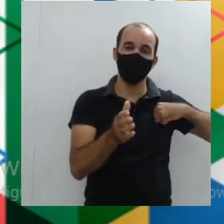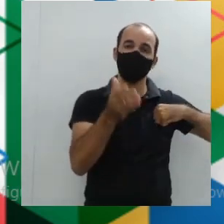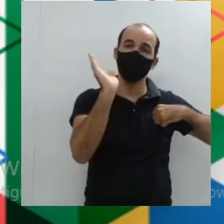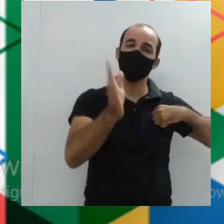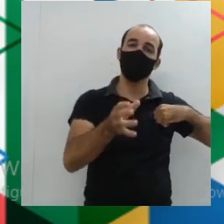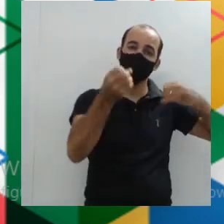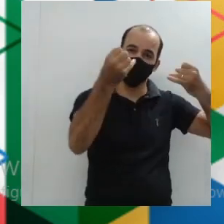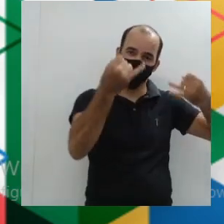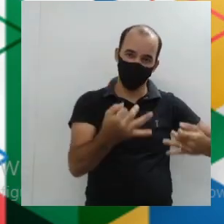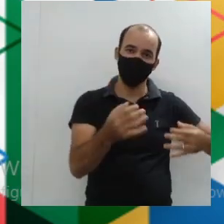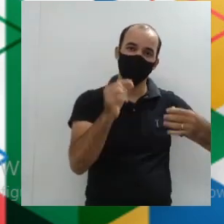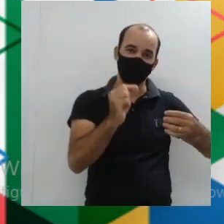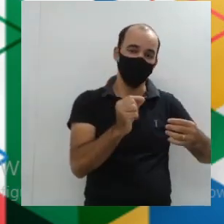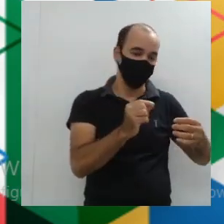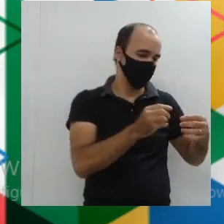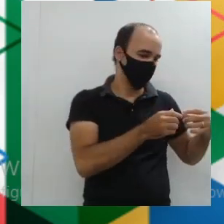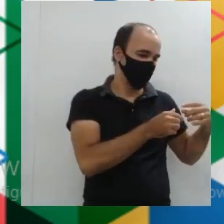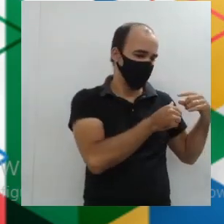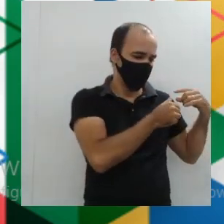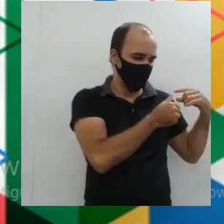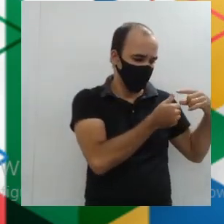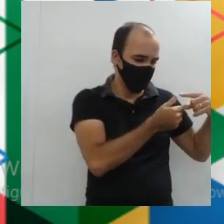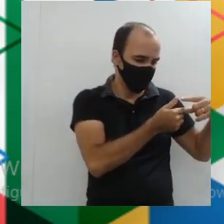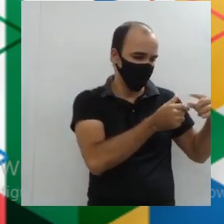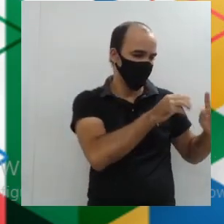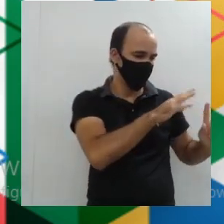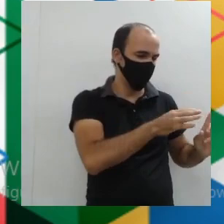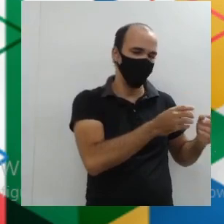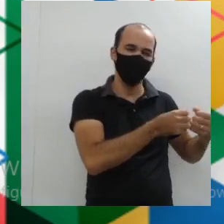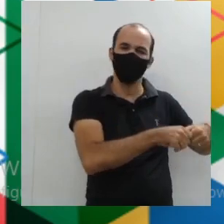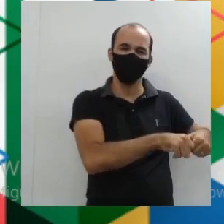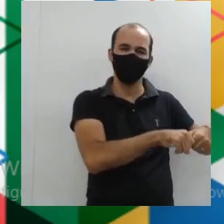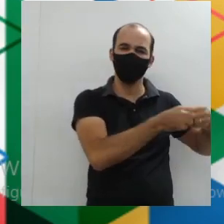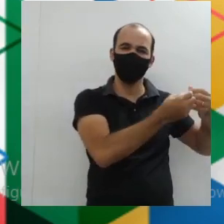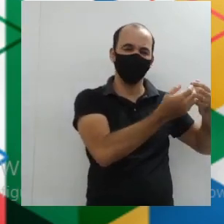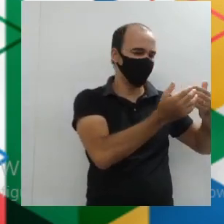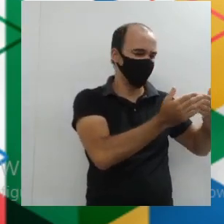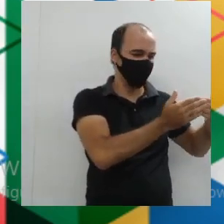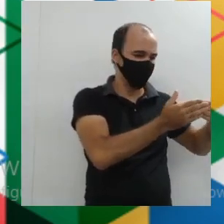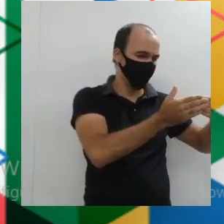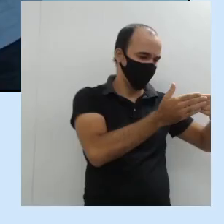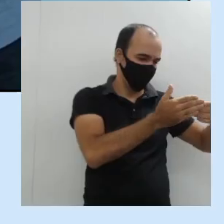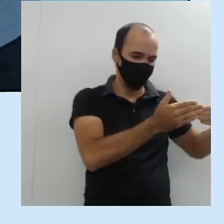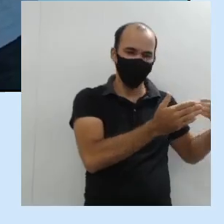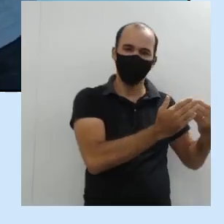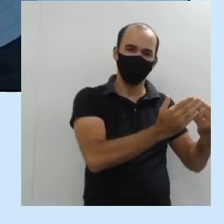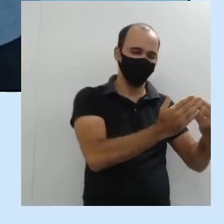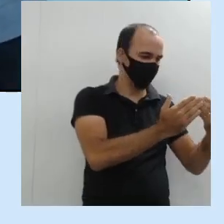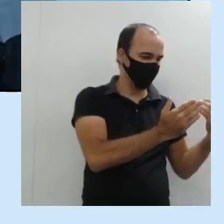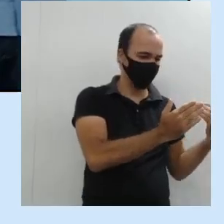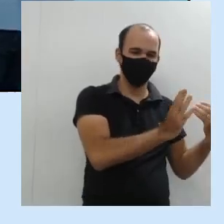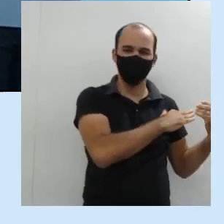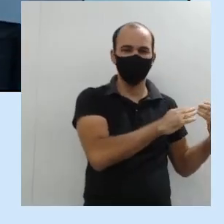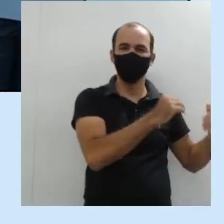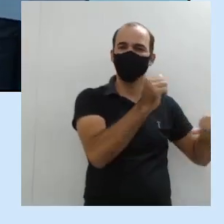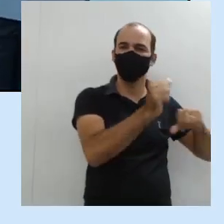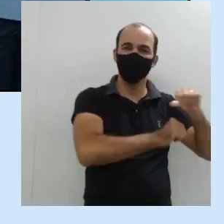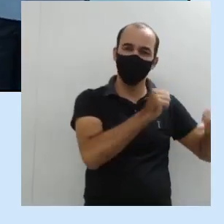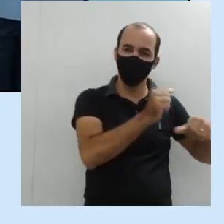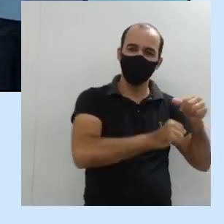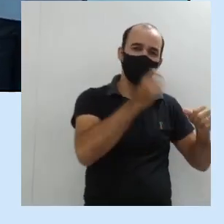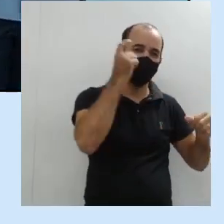a quebra do mito, eles não desenvolveram ali um pensamento mais voltado para a racionalidade.